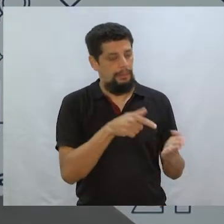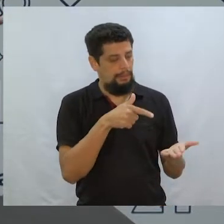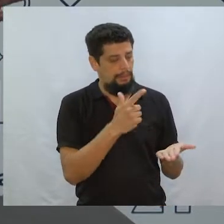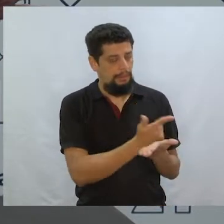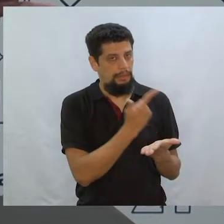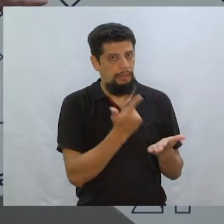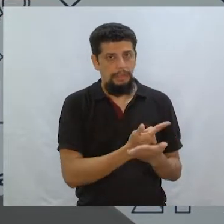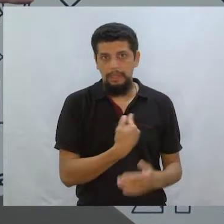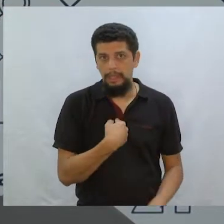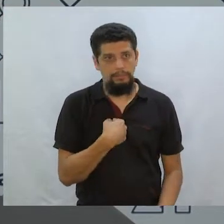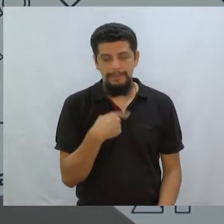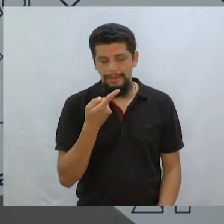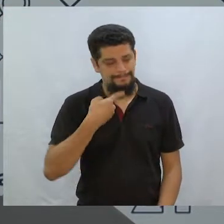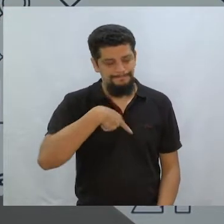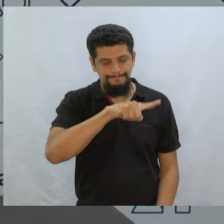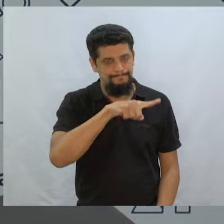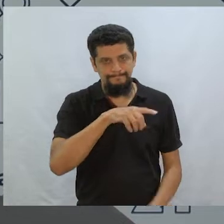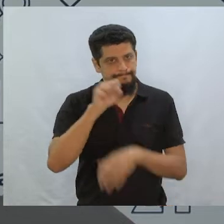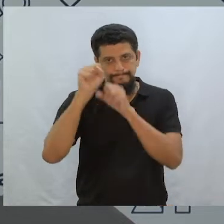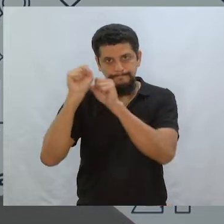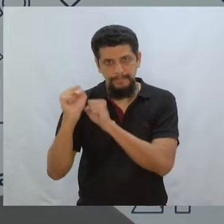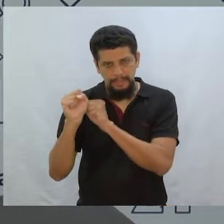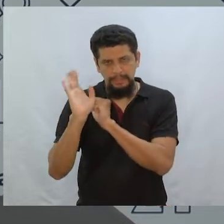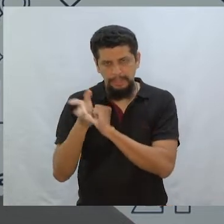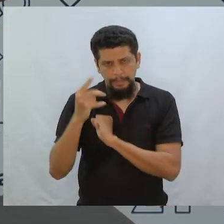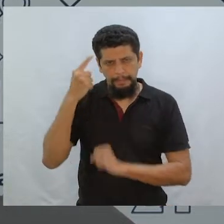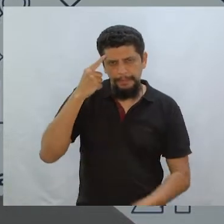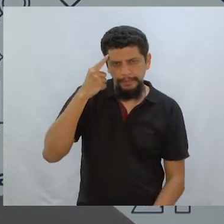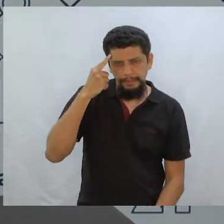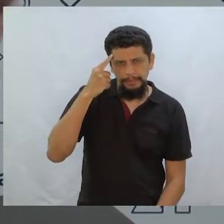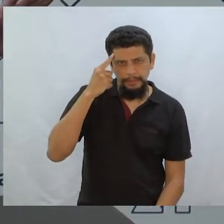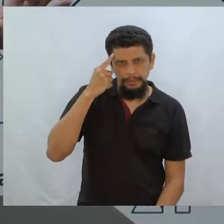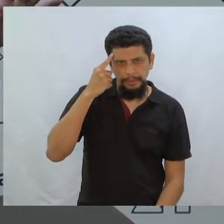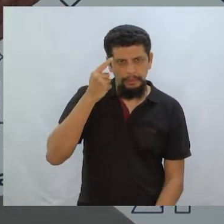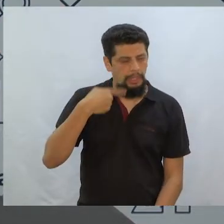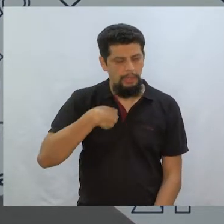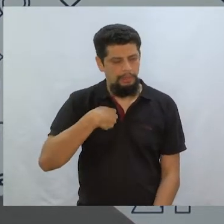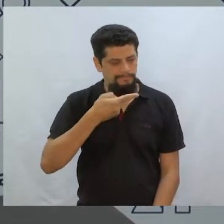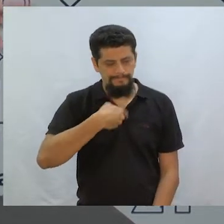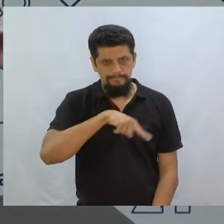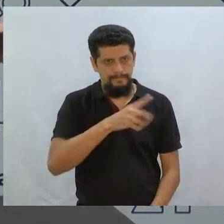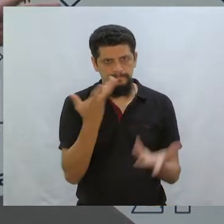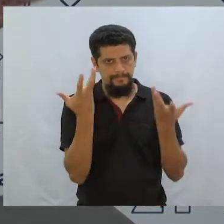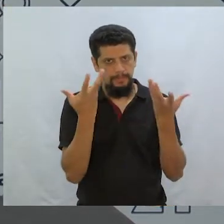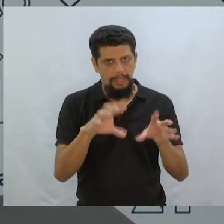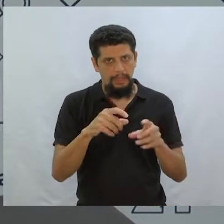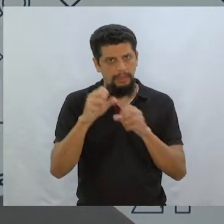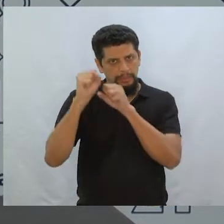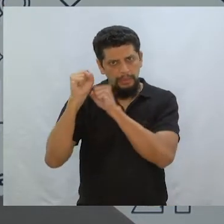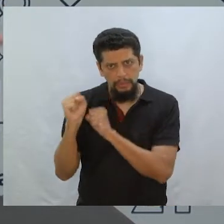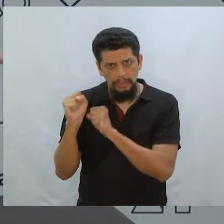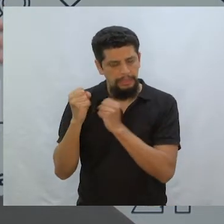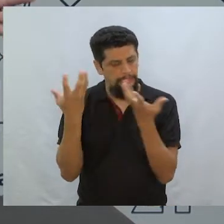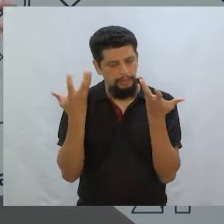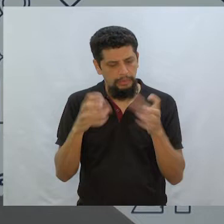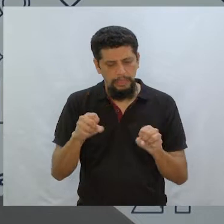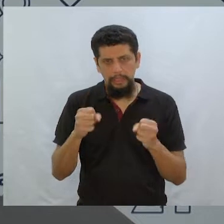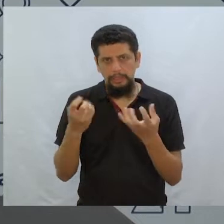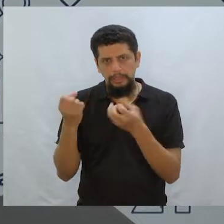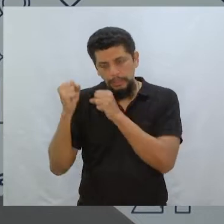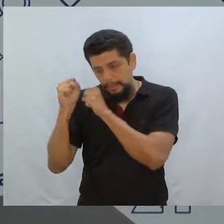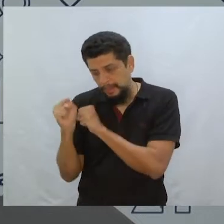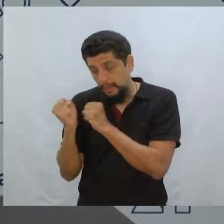olha só não vou dormir já passaram Já pensaram sobre isso do não vou dormir ou não quero dormir não quero dormir